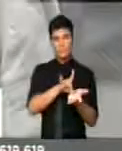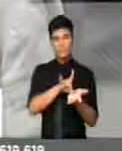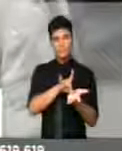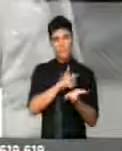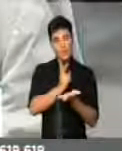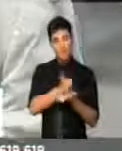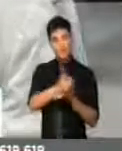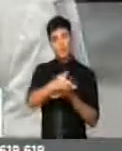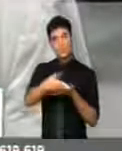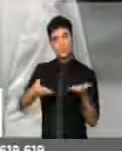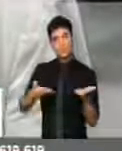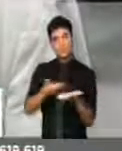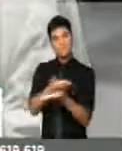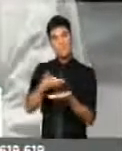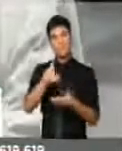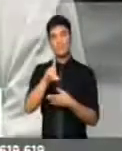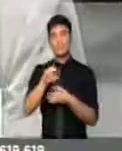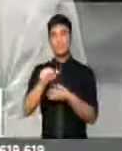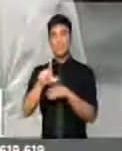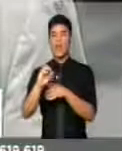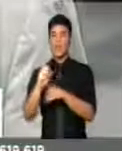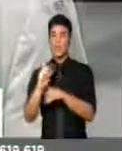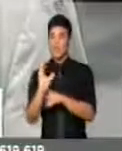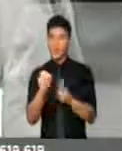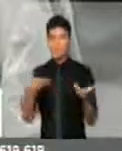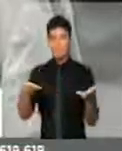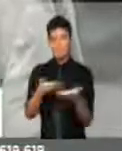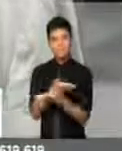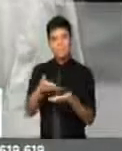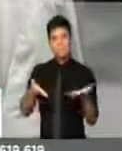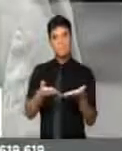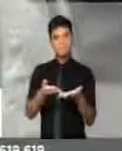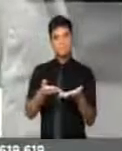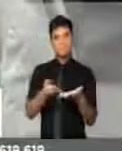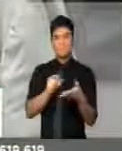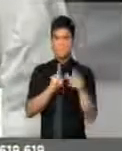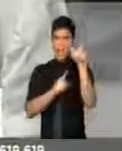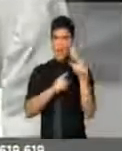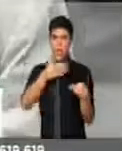diálogo. Não se neguem a conversar, não